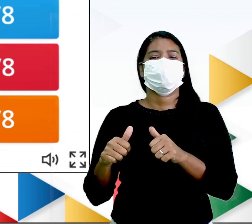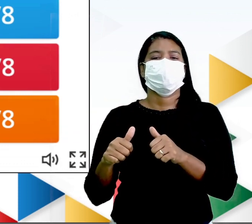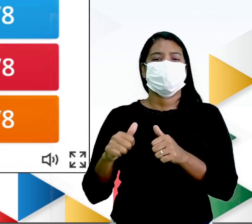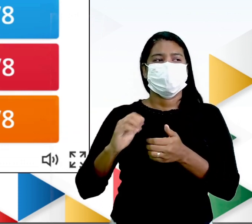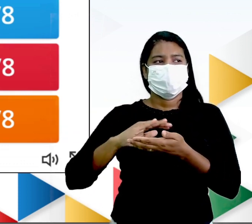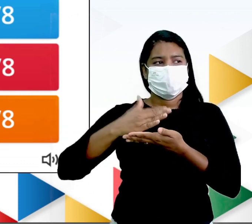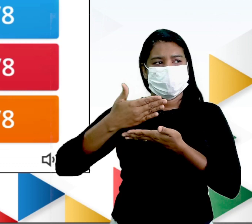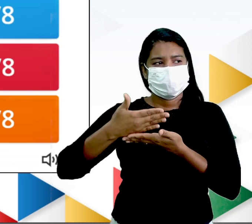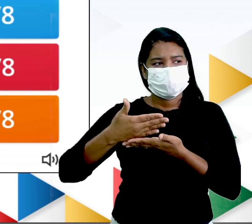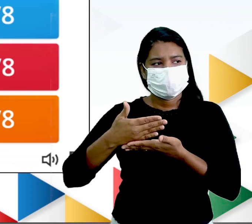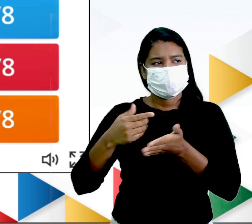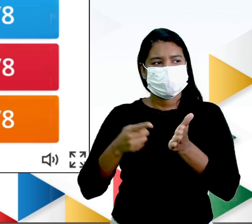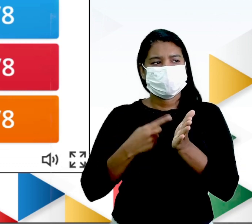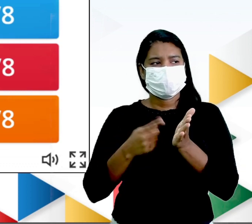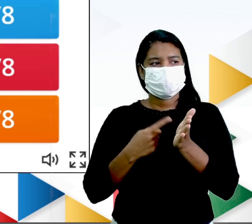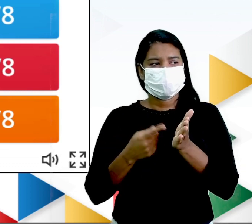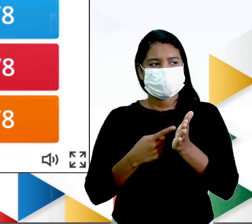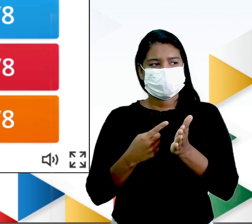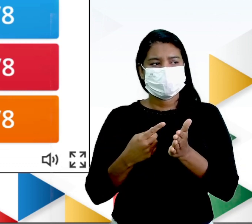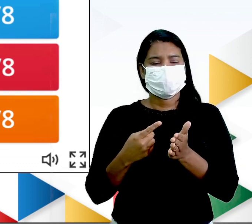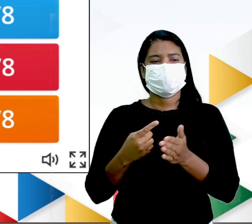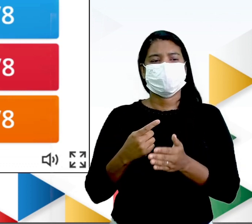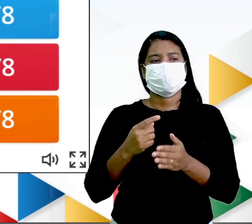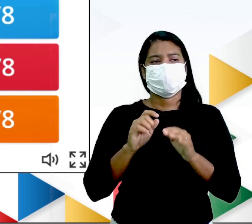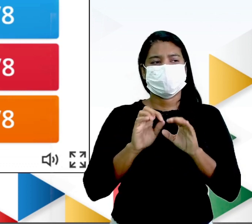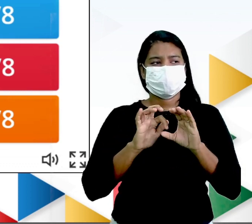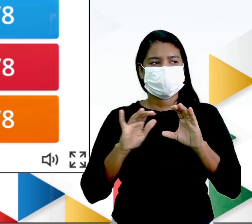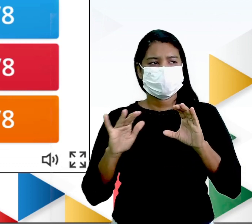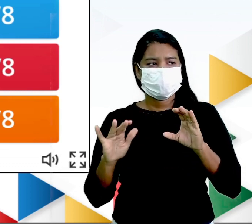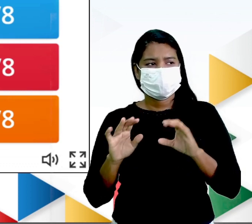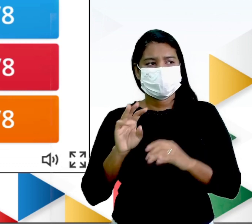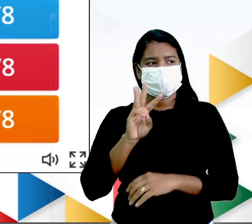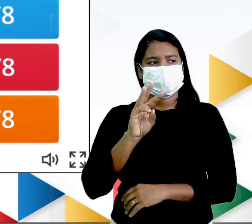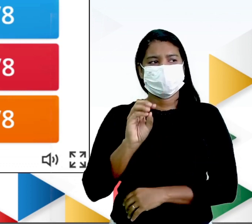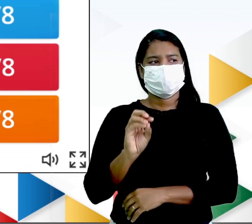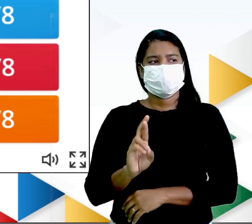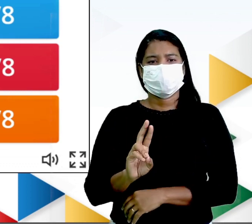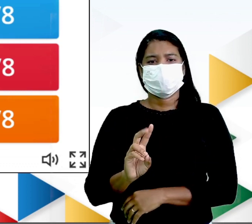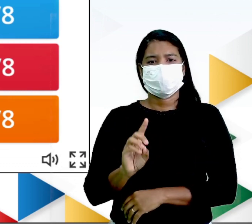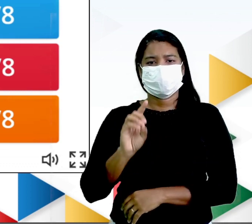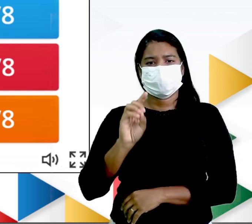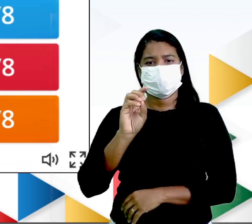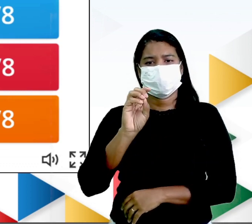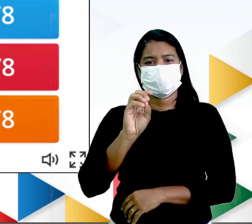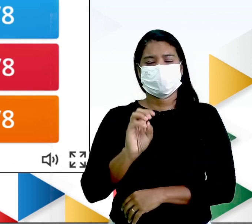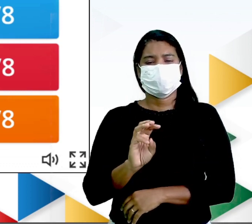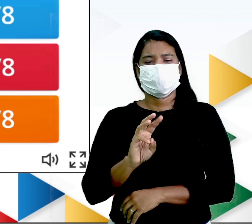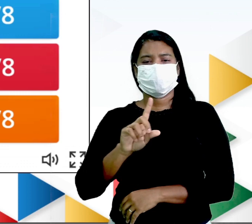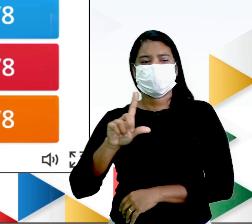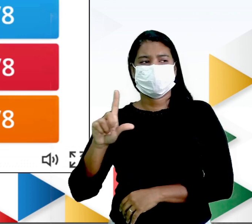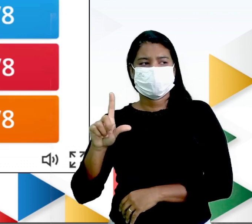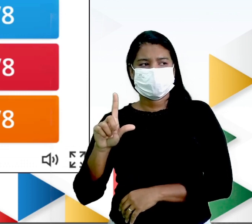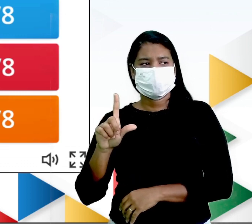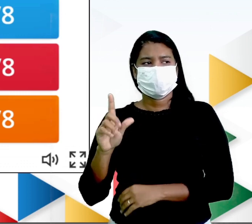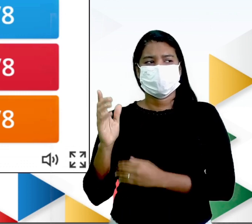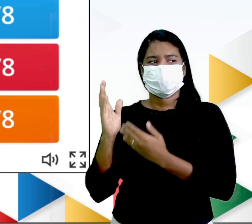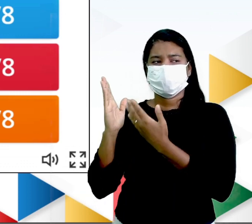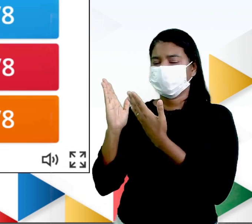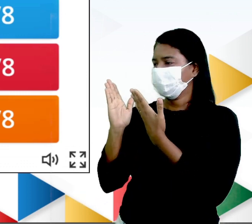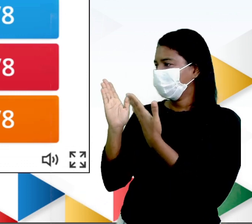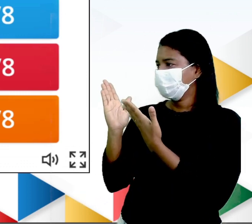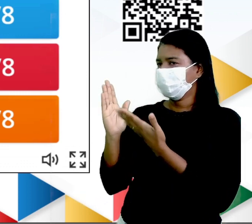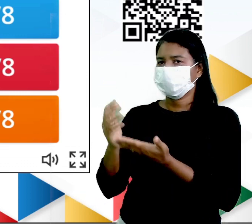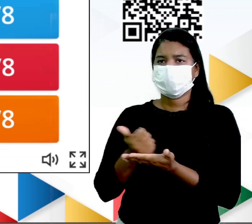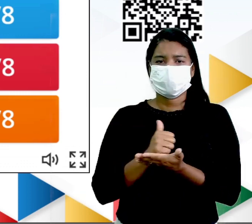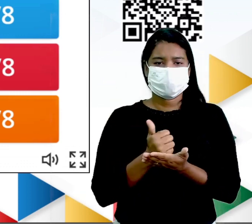smartphone e digita Word Wall, fração parte todo. E você vai exatamente entrar nessa plataforma. Não, quer